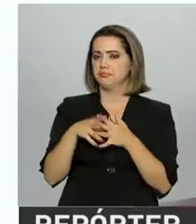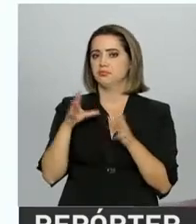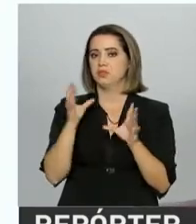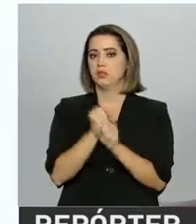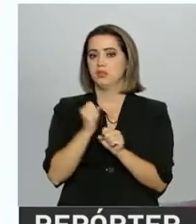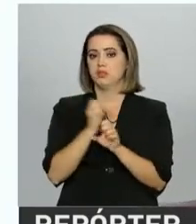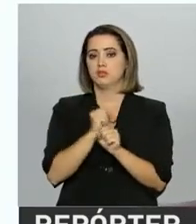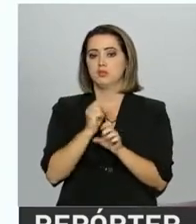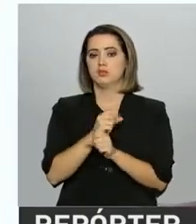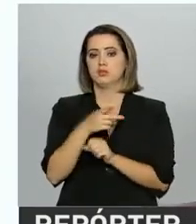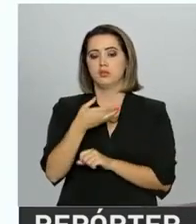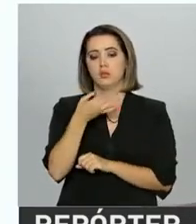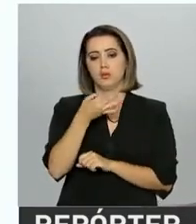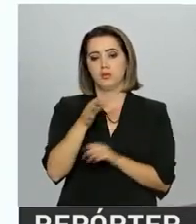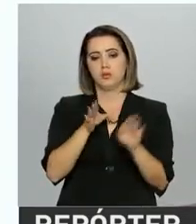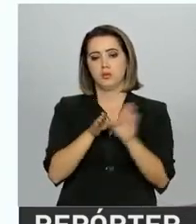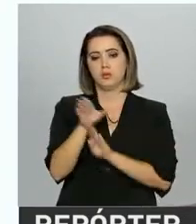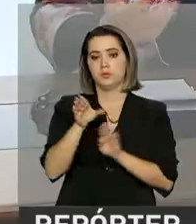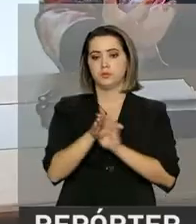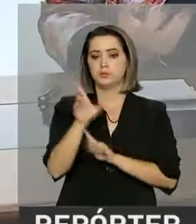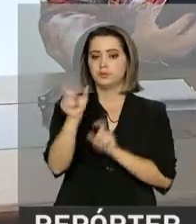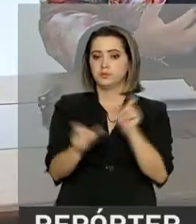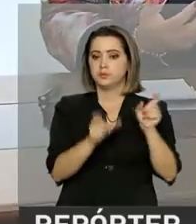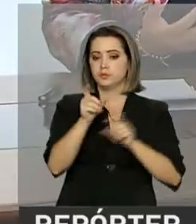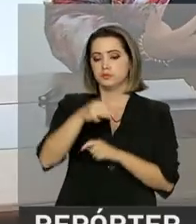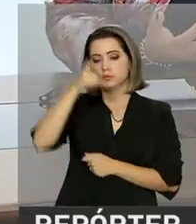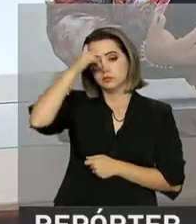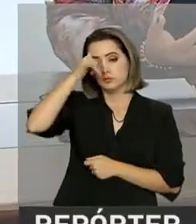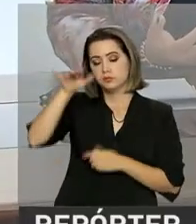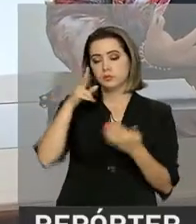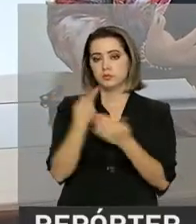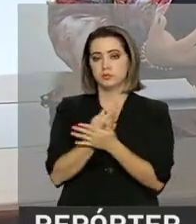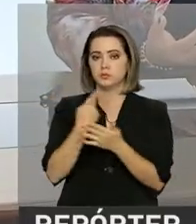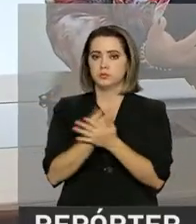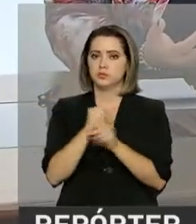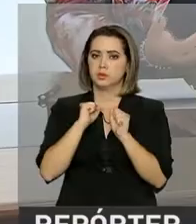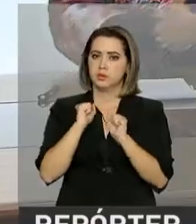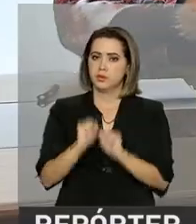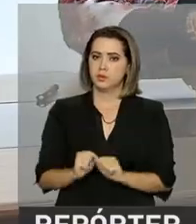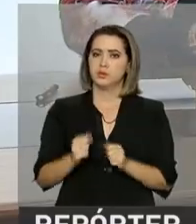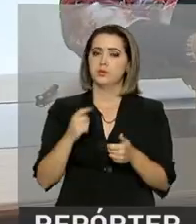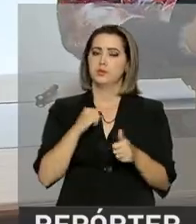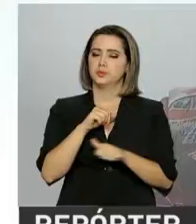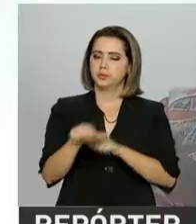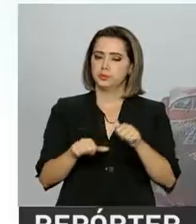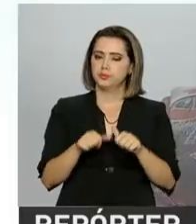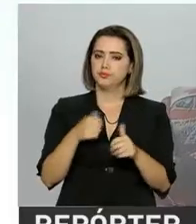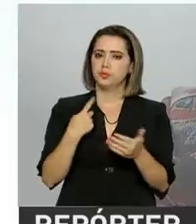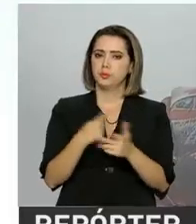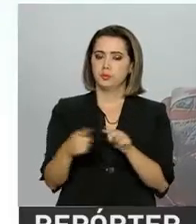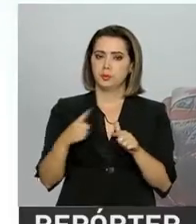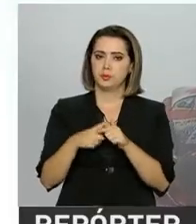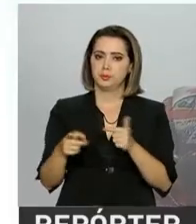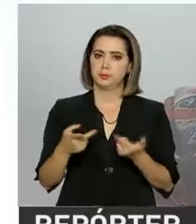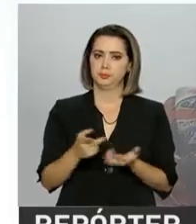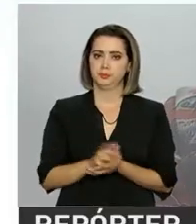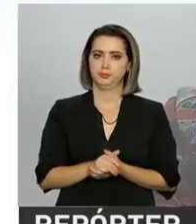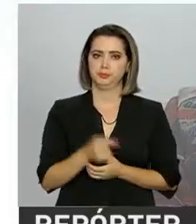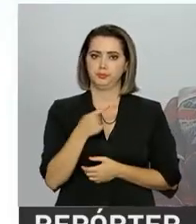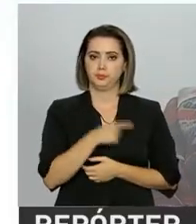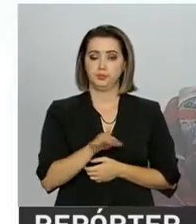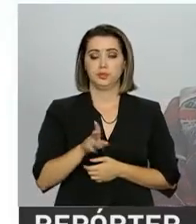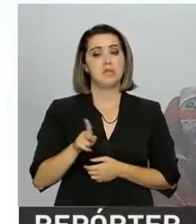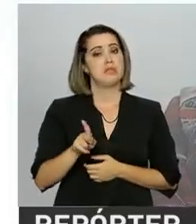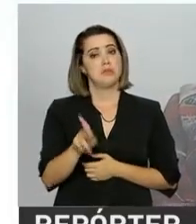sandra dá algumas dicas para os contribuintes e evitarem erros que possam levar à malha fina sempre ter cuidado com a